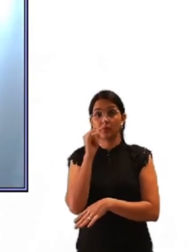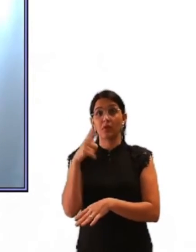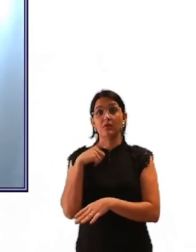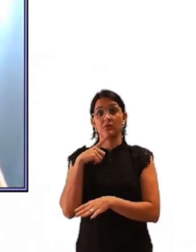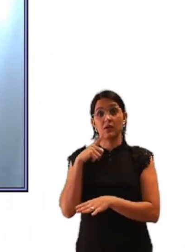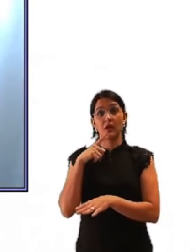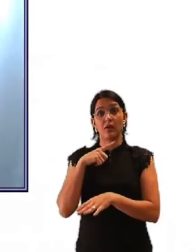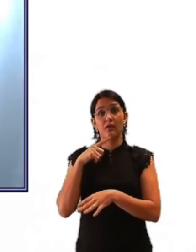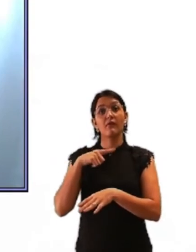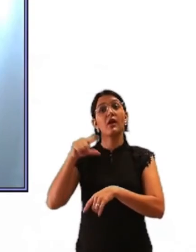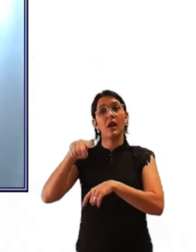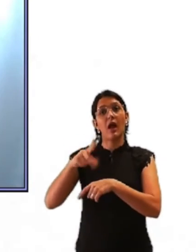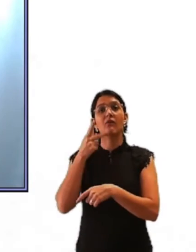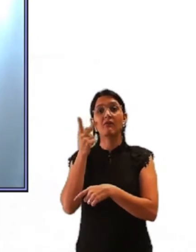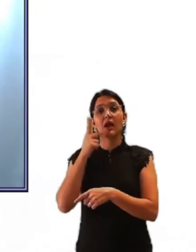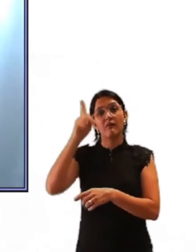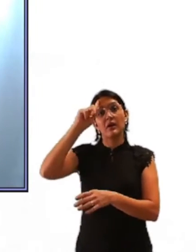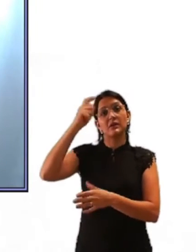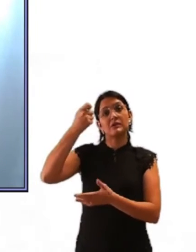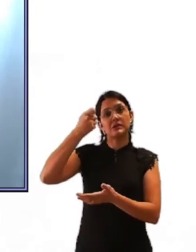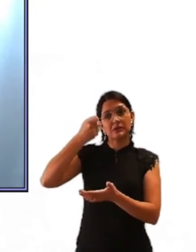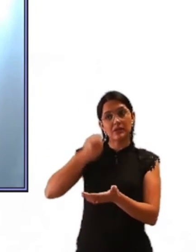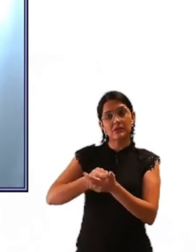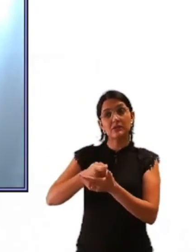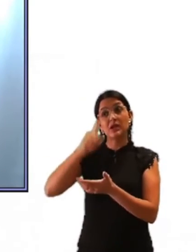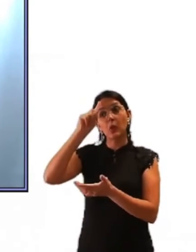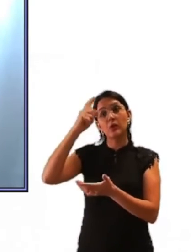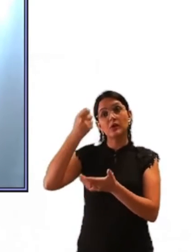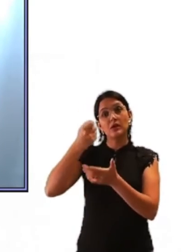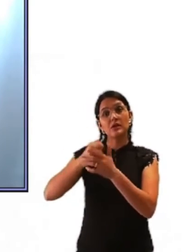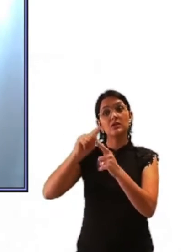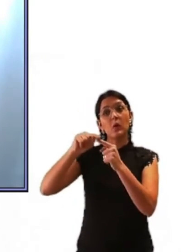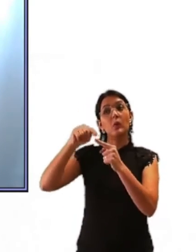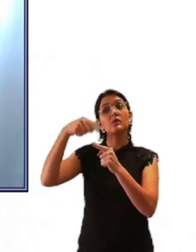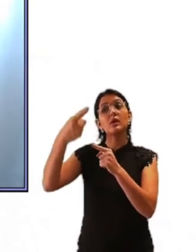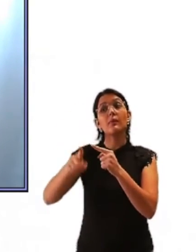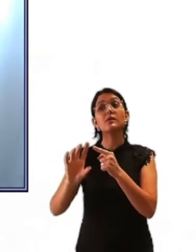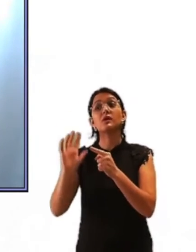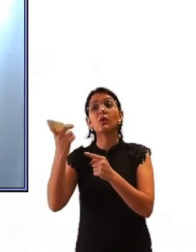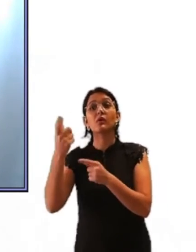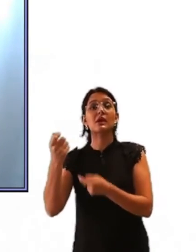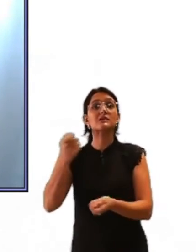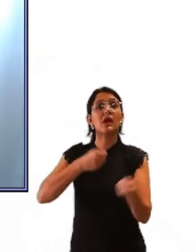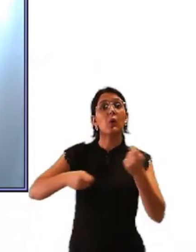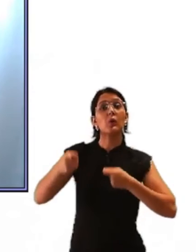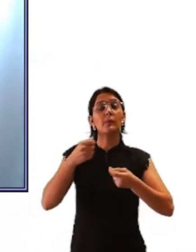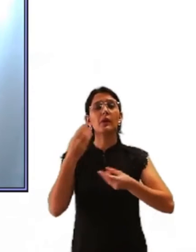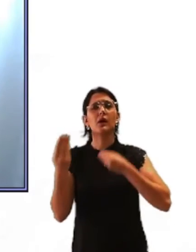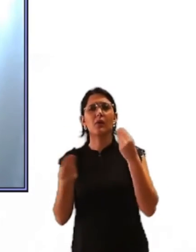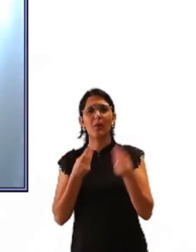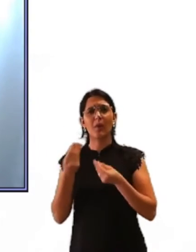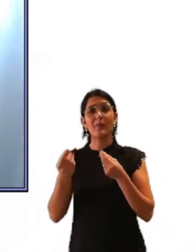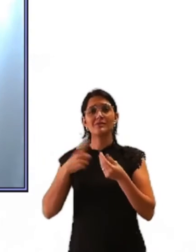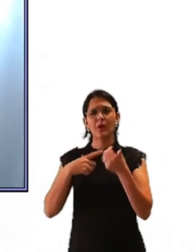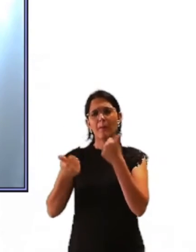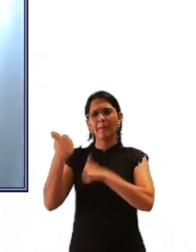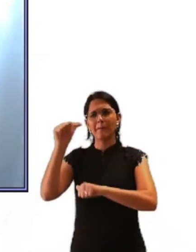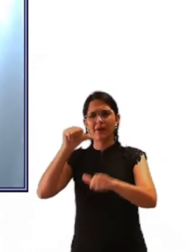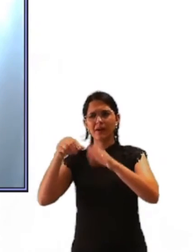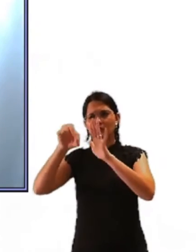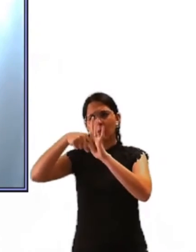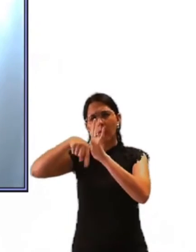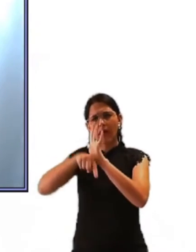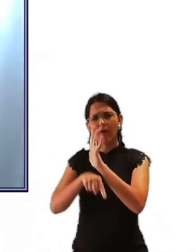de impacto econômico das decisões. Então, a gente fez uma análise não aprofundada, mas uma análise. Chegou a ter